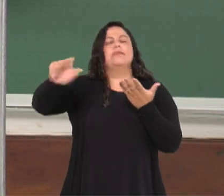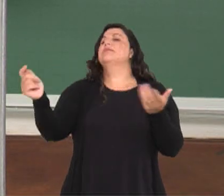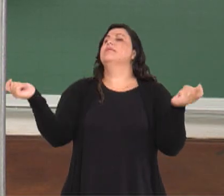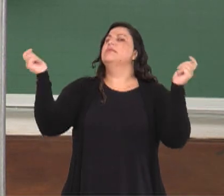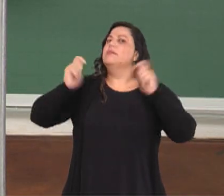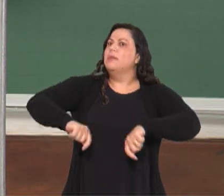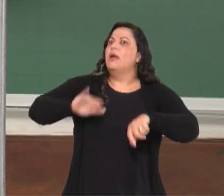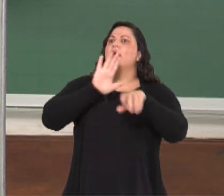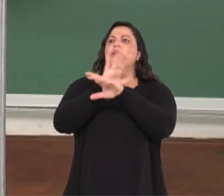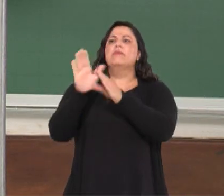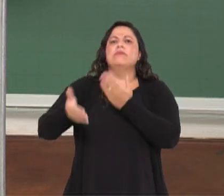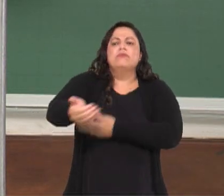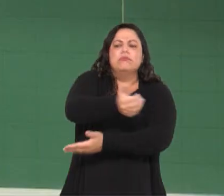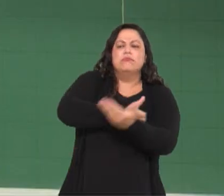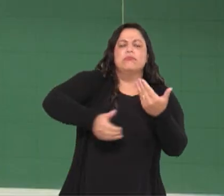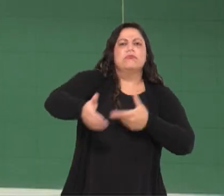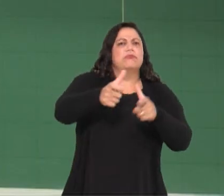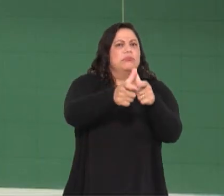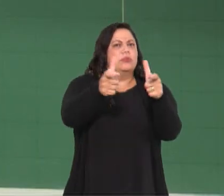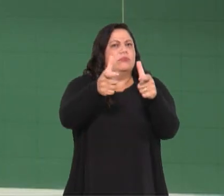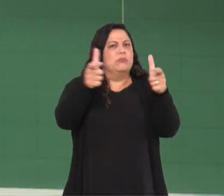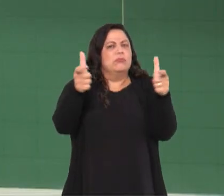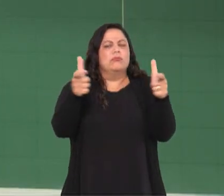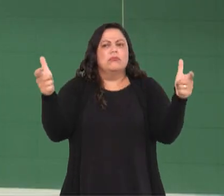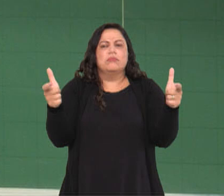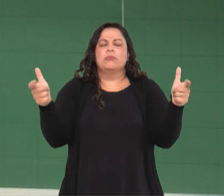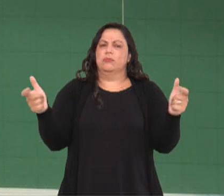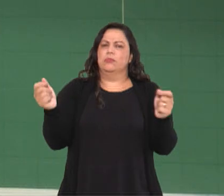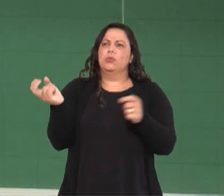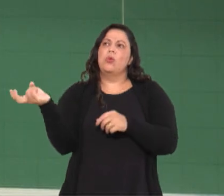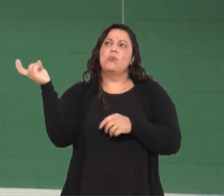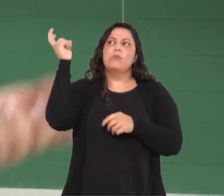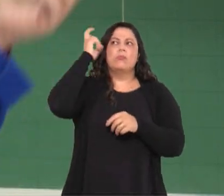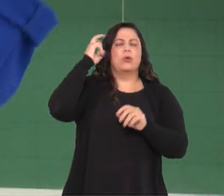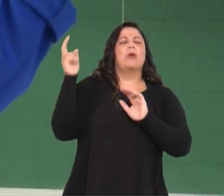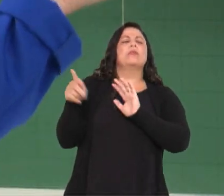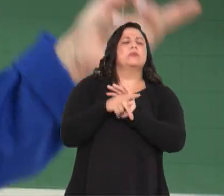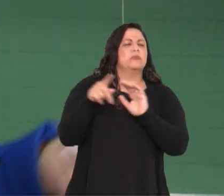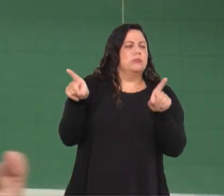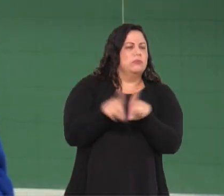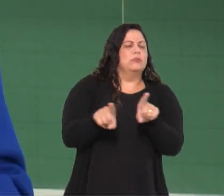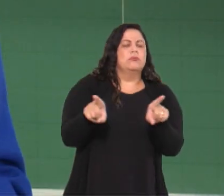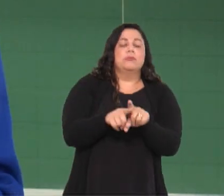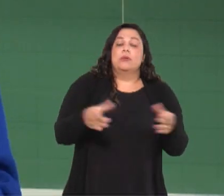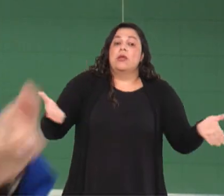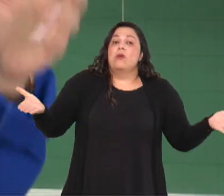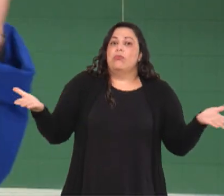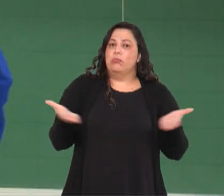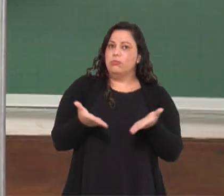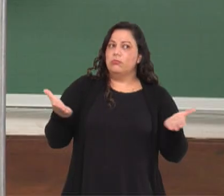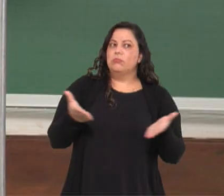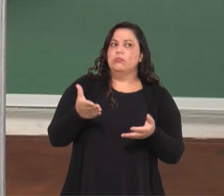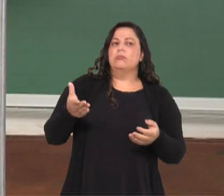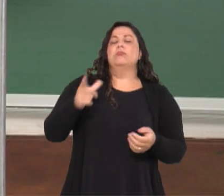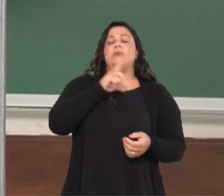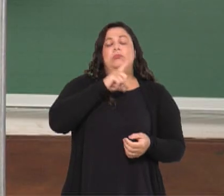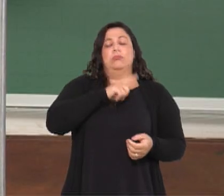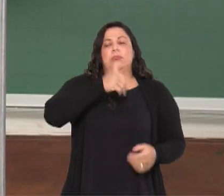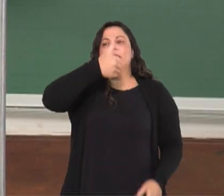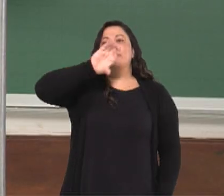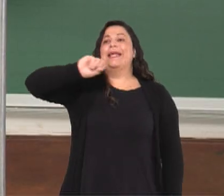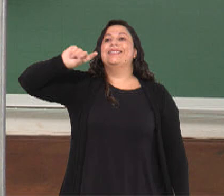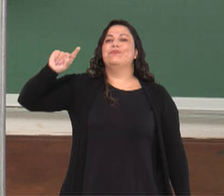a formação do nosso território e da nossa cultura, certo? Hoje, existem cerca de 10